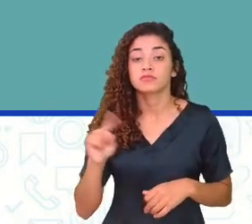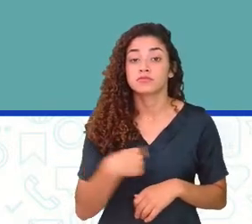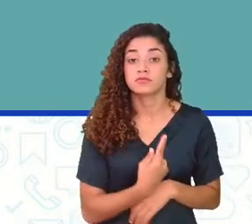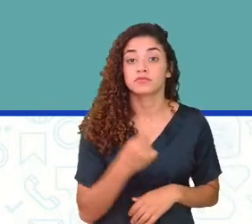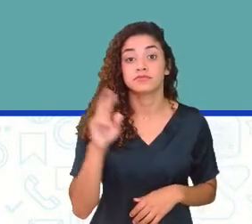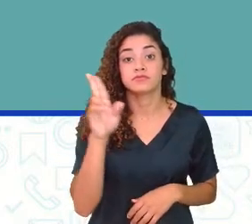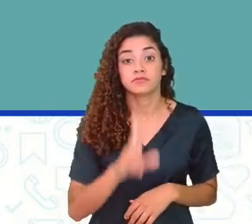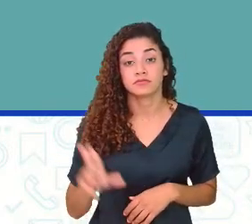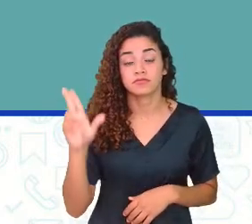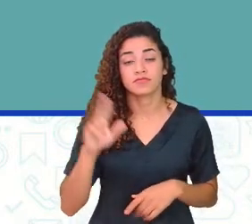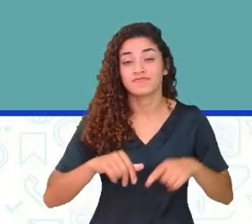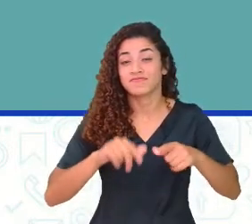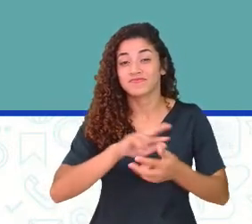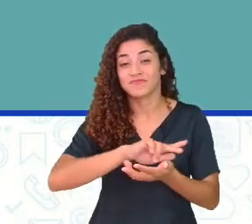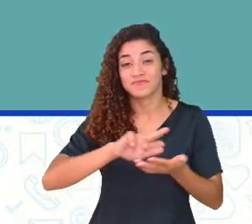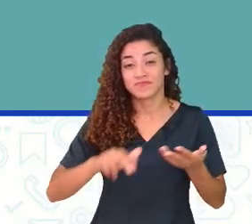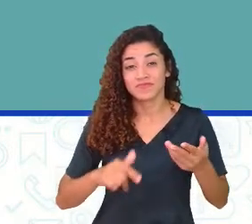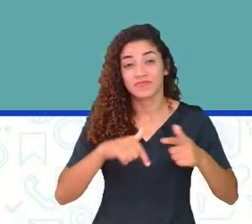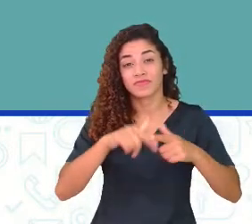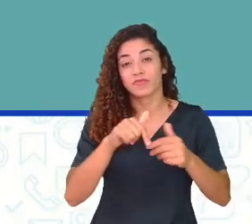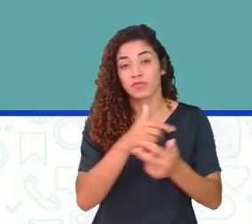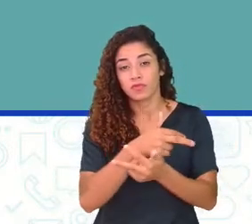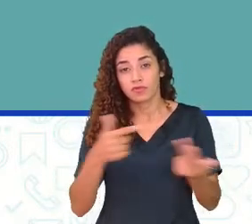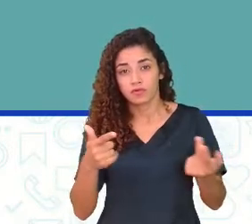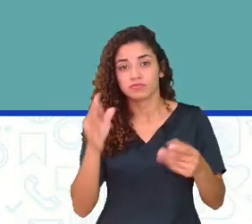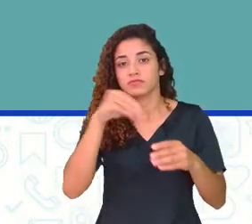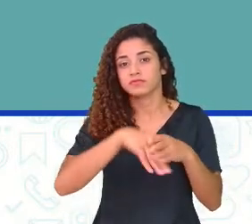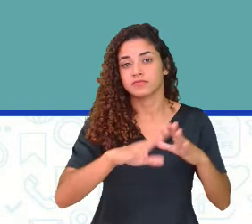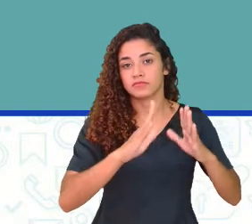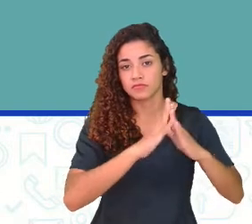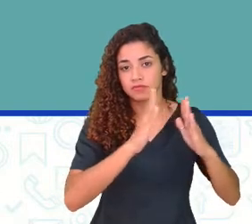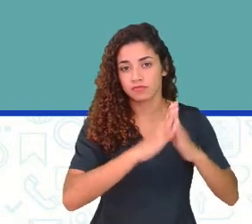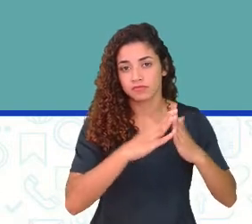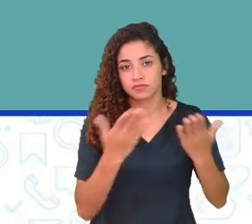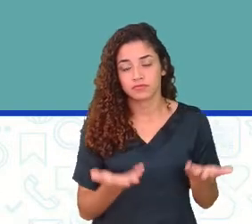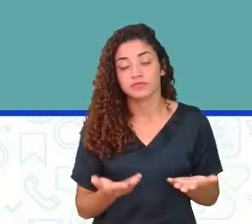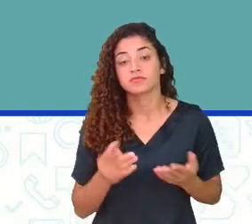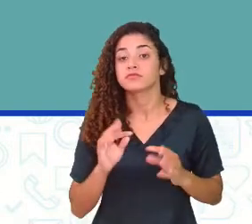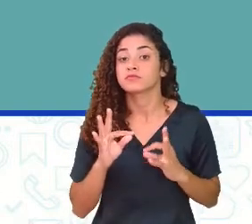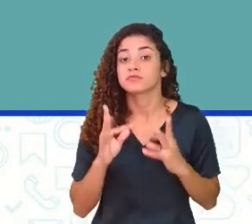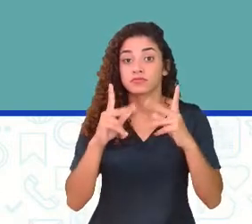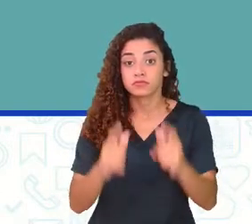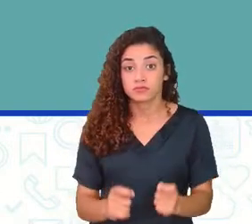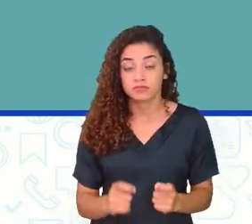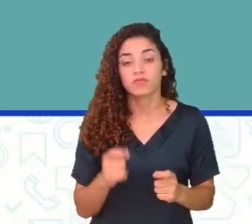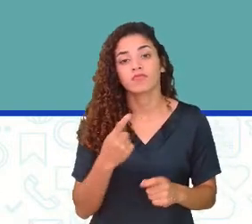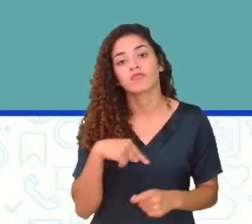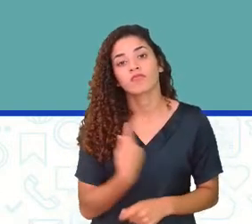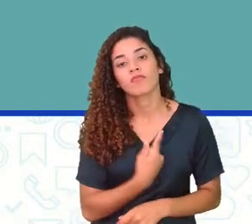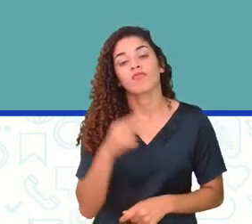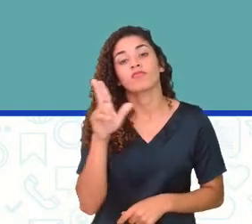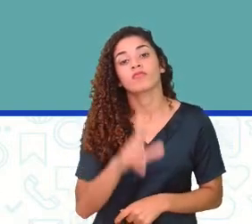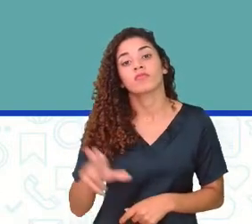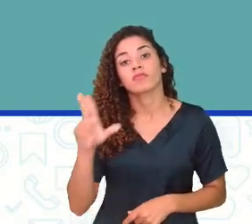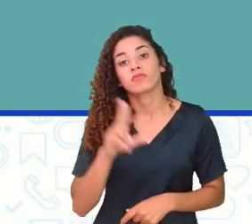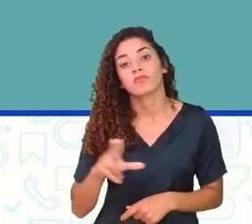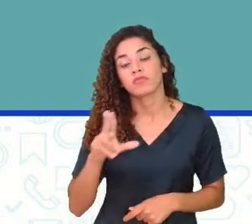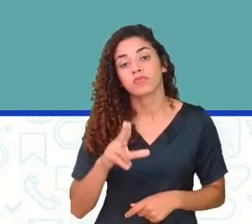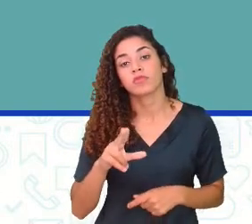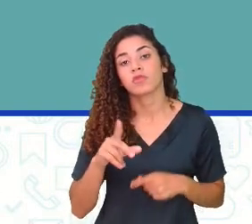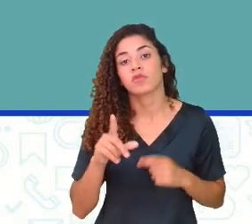usamos vários objetos nas nossas residências, todos eles que nós utilizamos